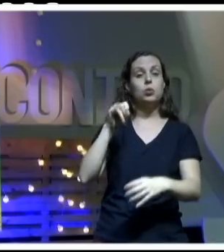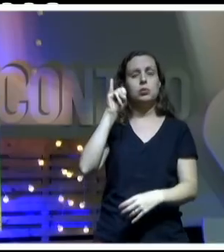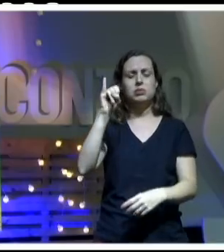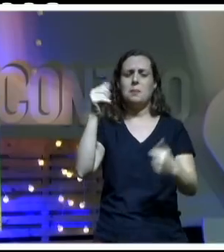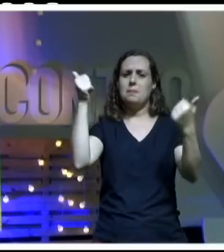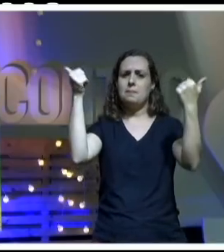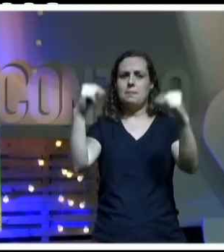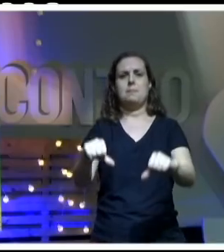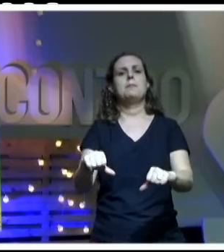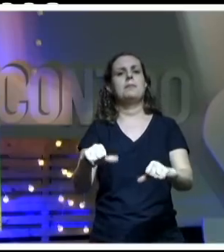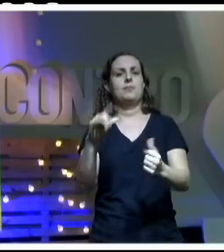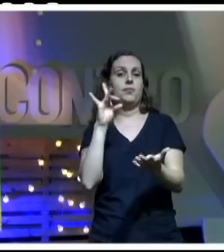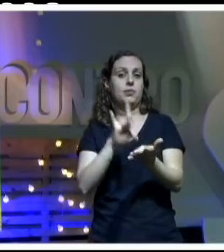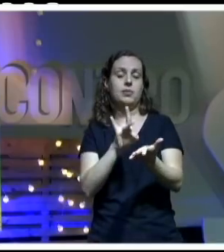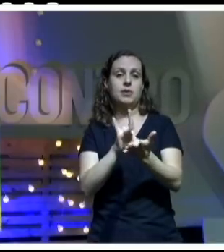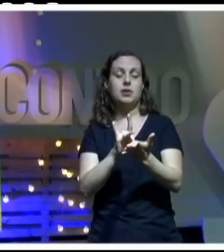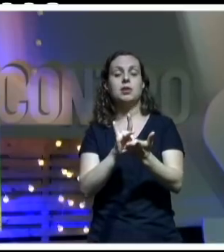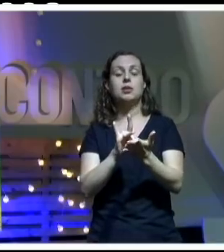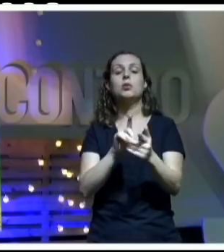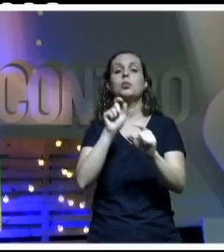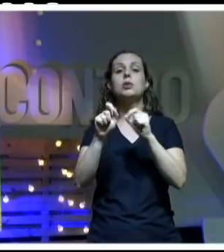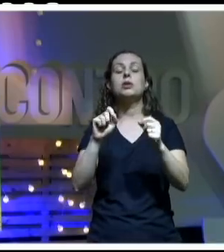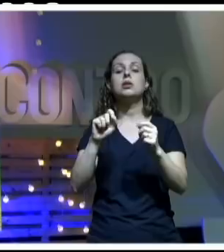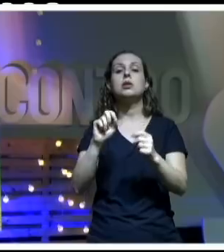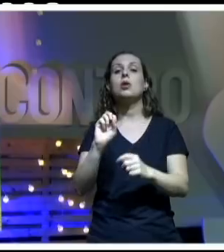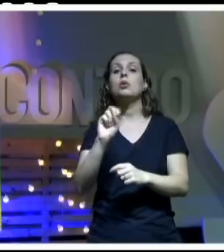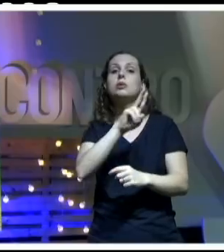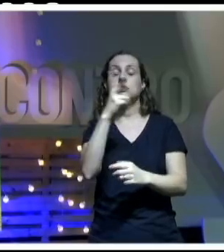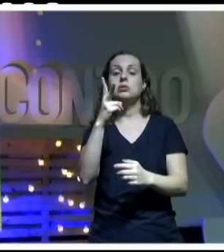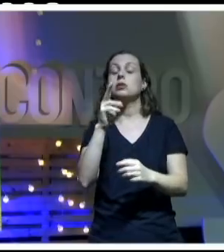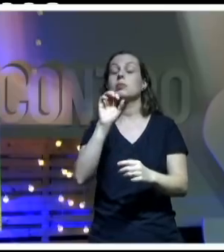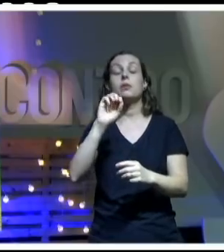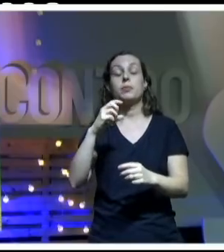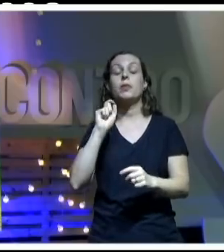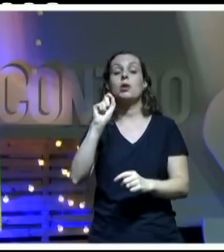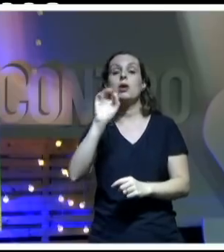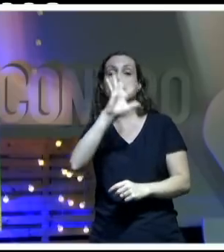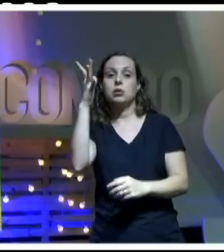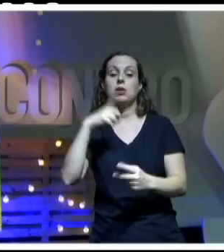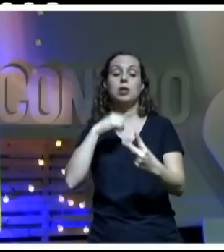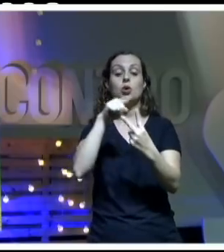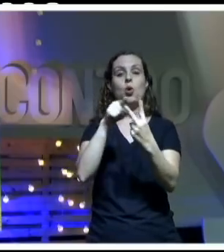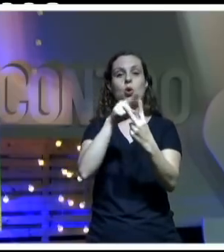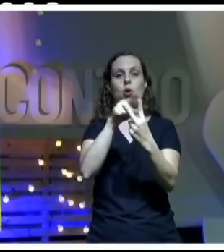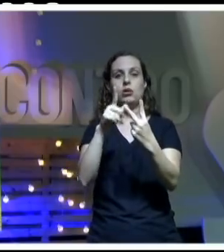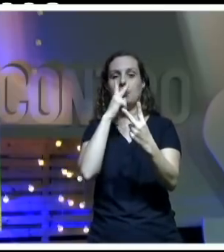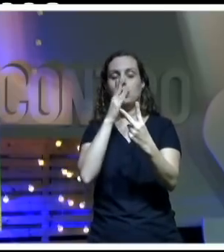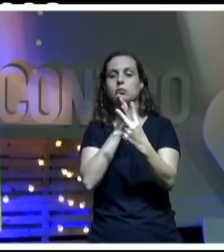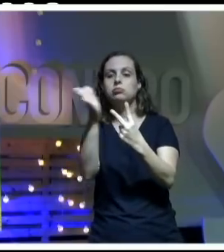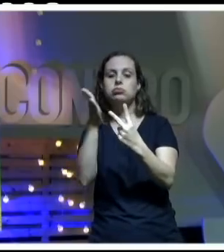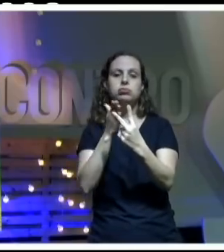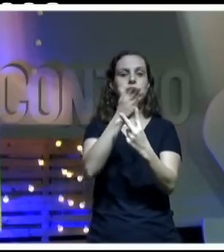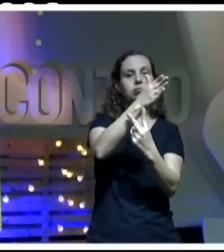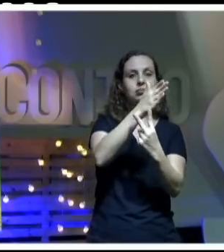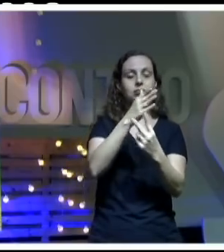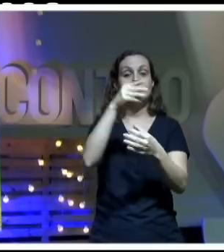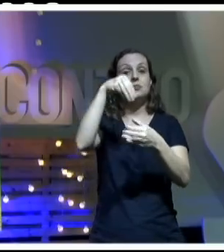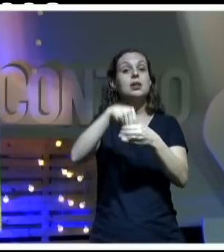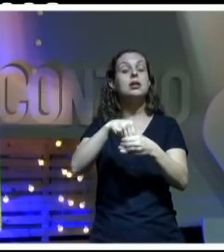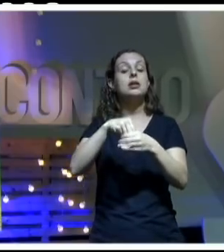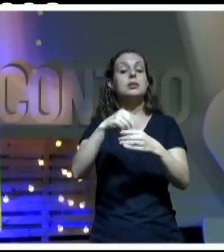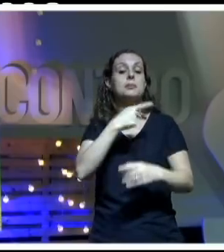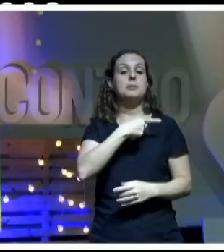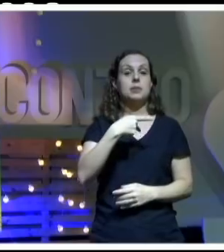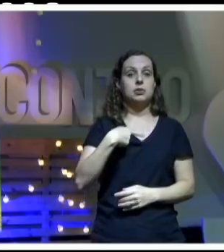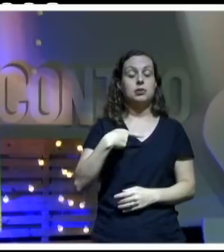terríveis e nos levaram a uma dicotomia entre teólogos acadêmicos e pastores da igreja ele